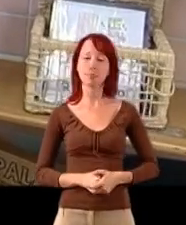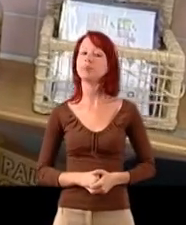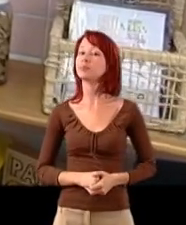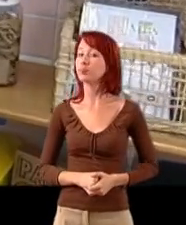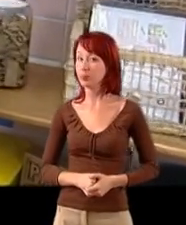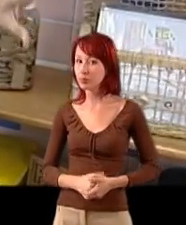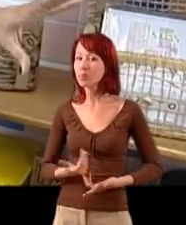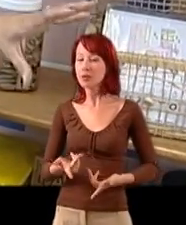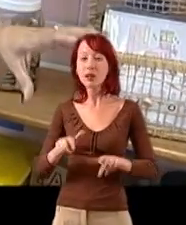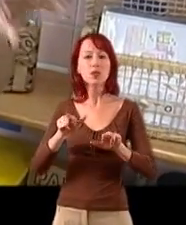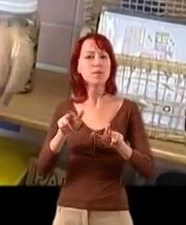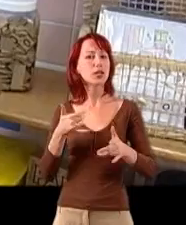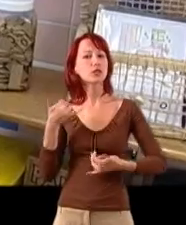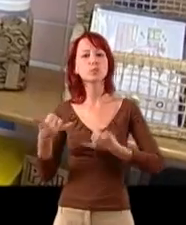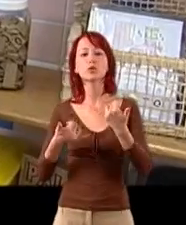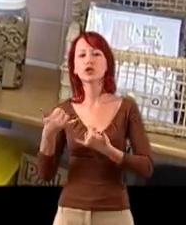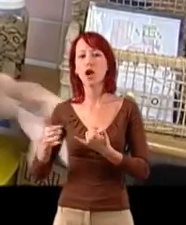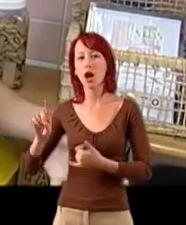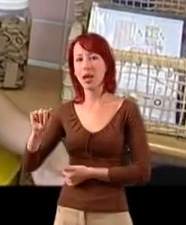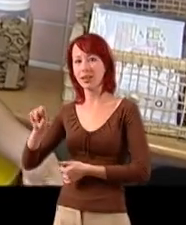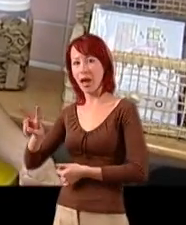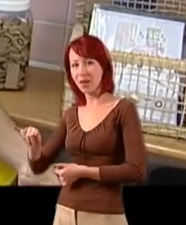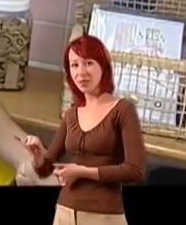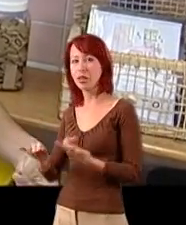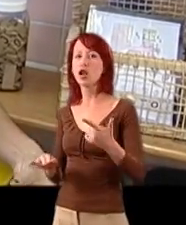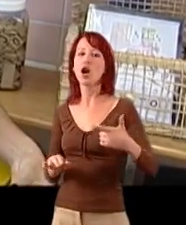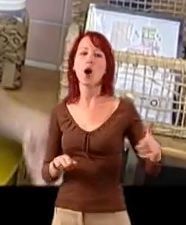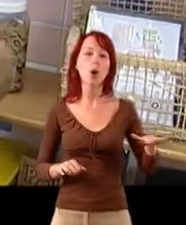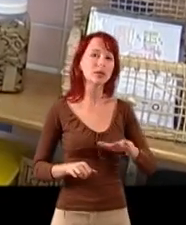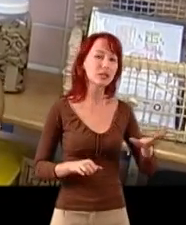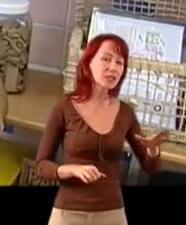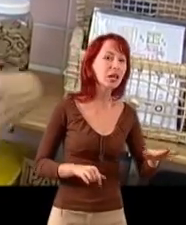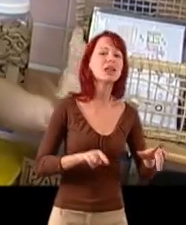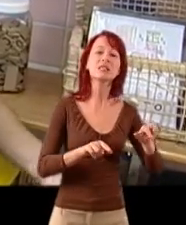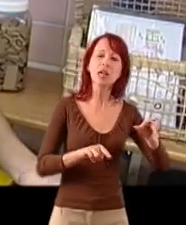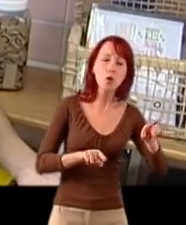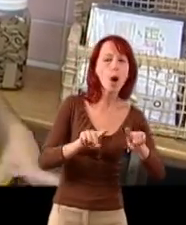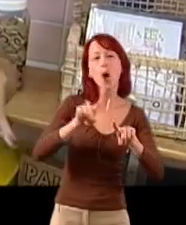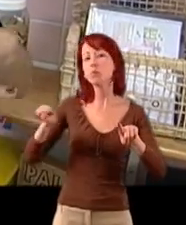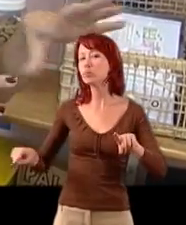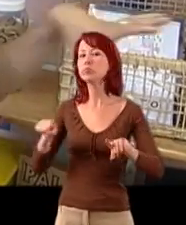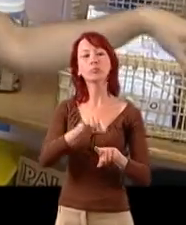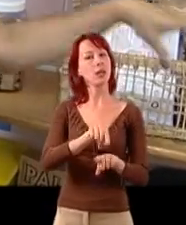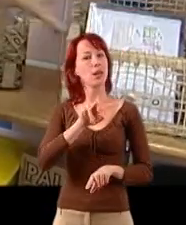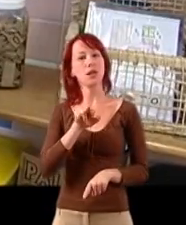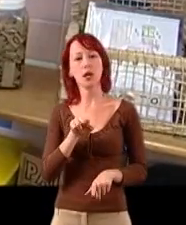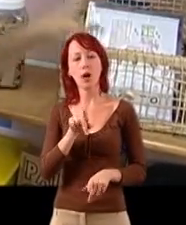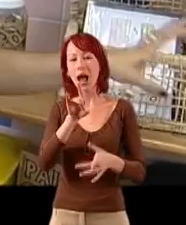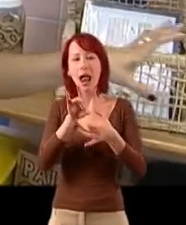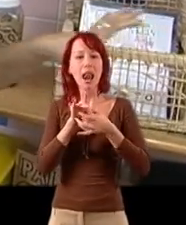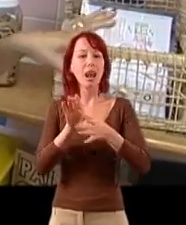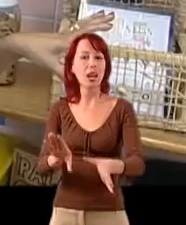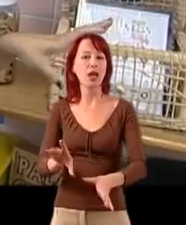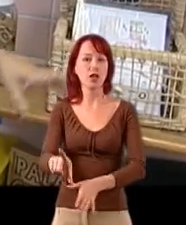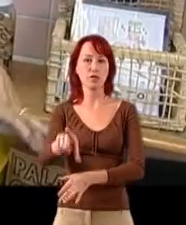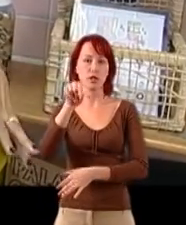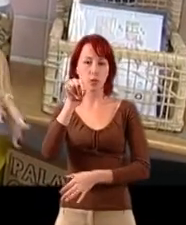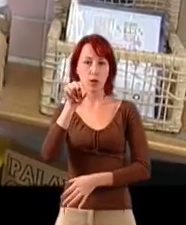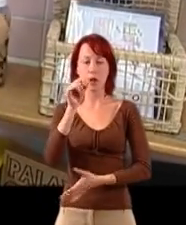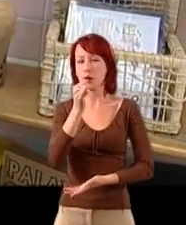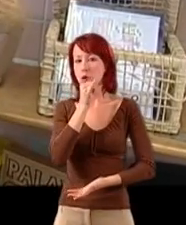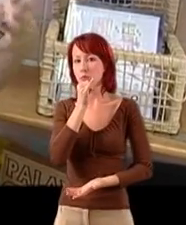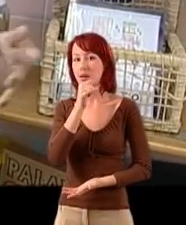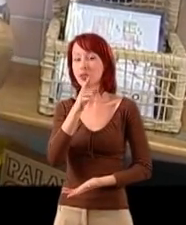mesmos jogos que o Davi usa, as outras crianças usam, e o que os outros usam, ele usa. Então é uma coisa que fica exposta.